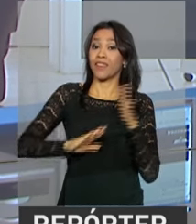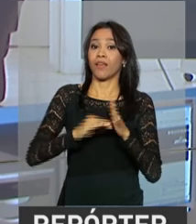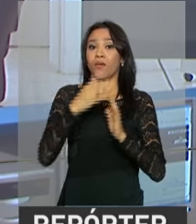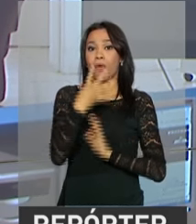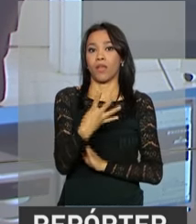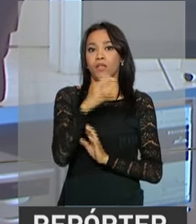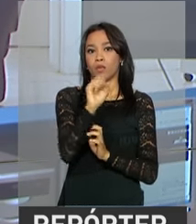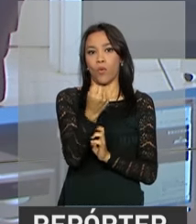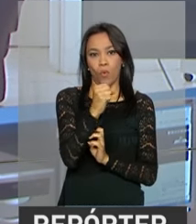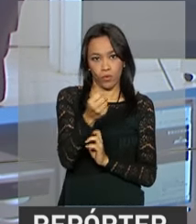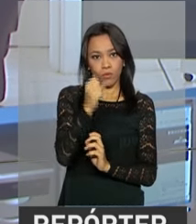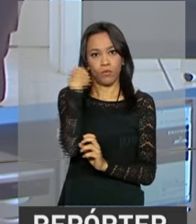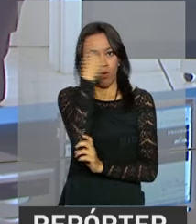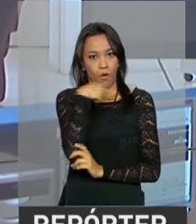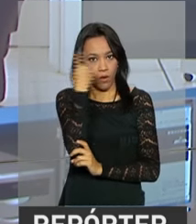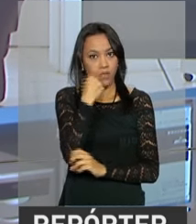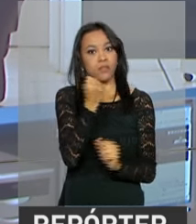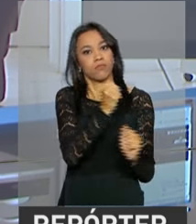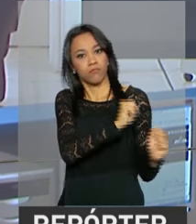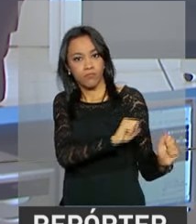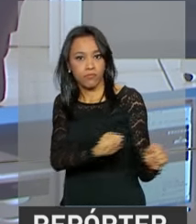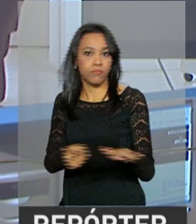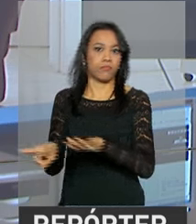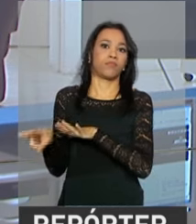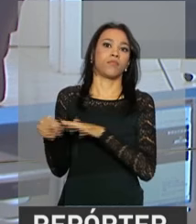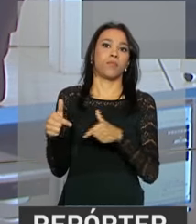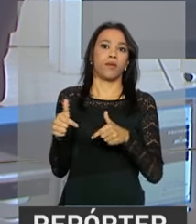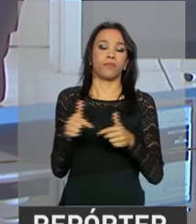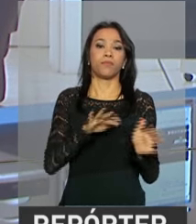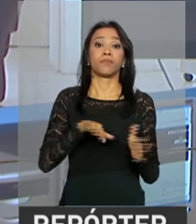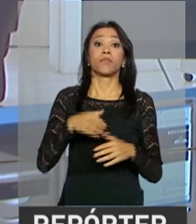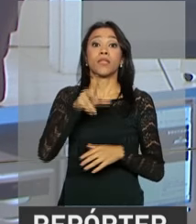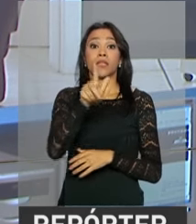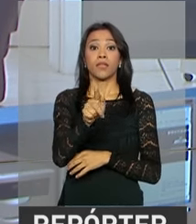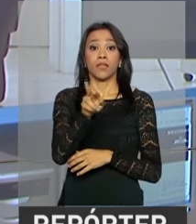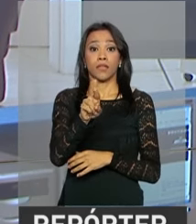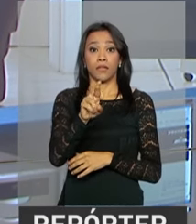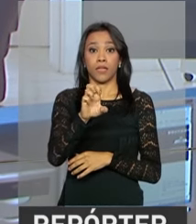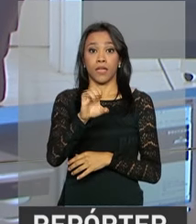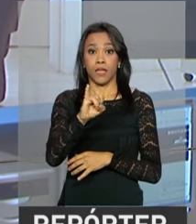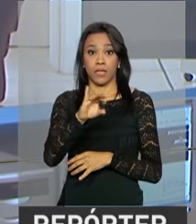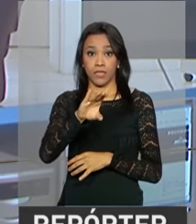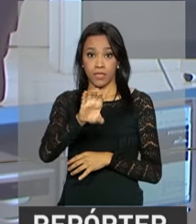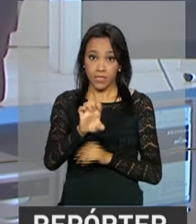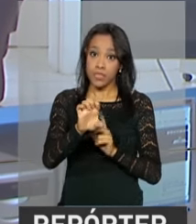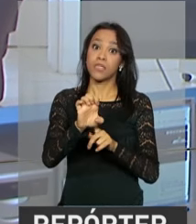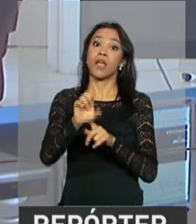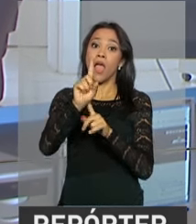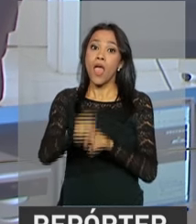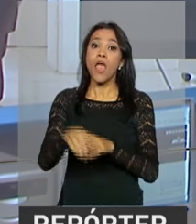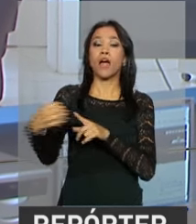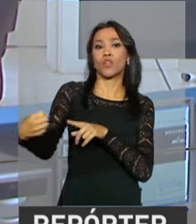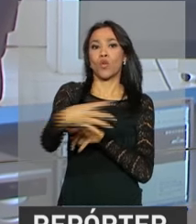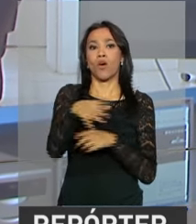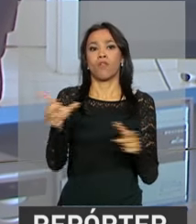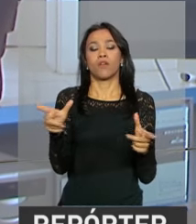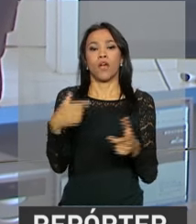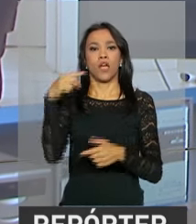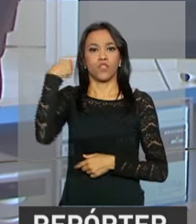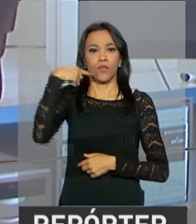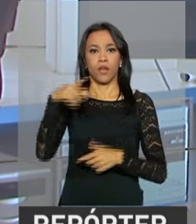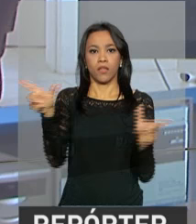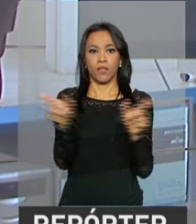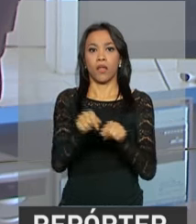48 horas semanais e grece Maria Fernandes Mendonça é a nova advogada Geral da União o